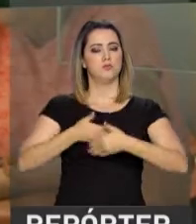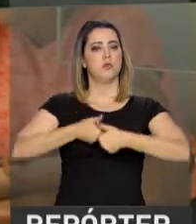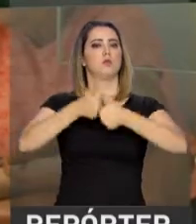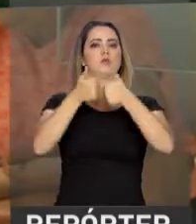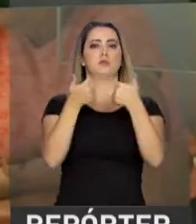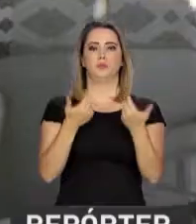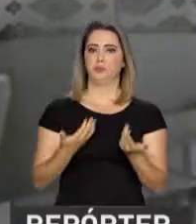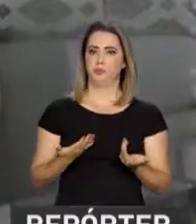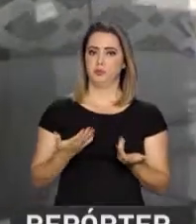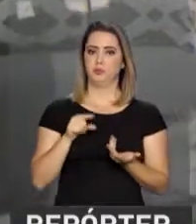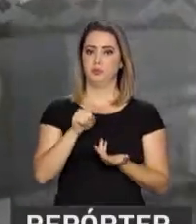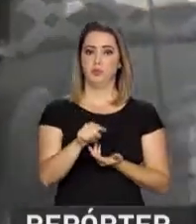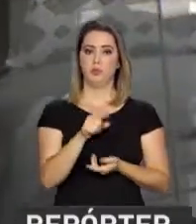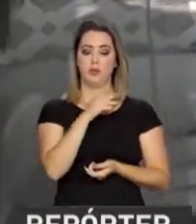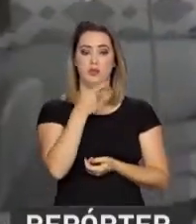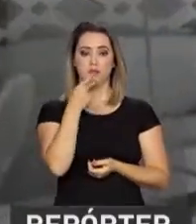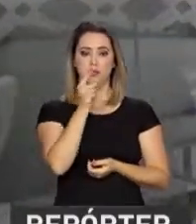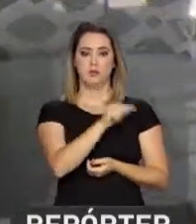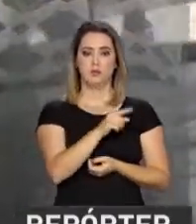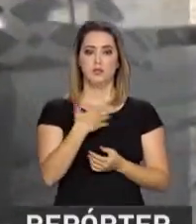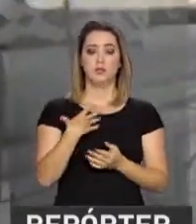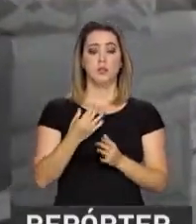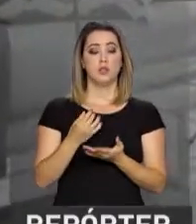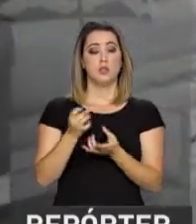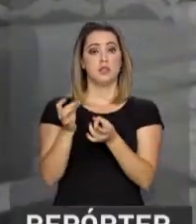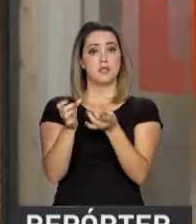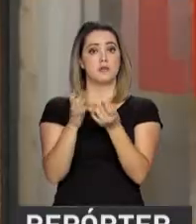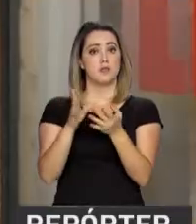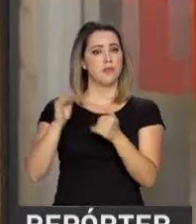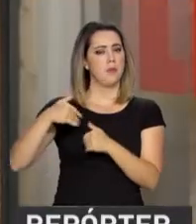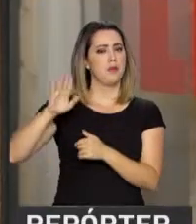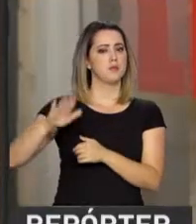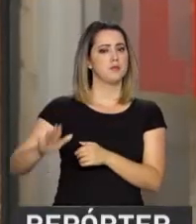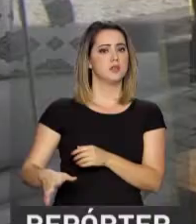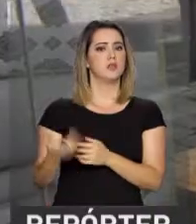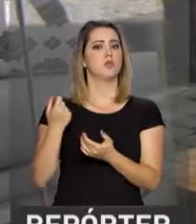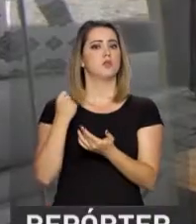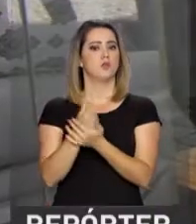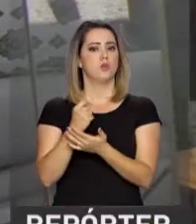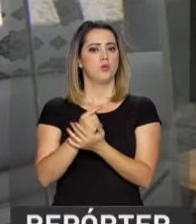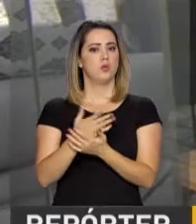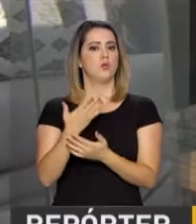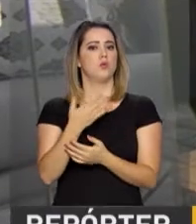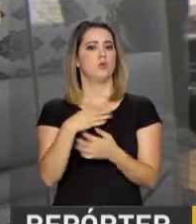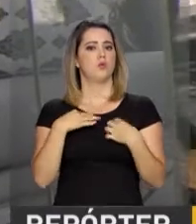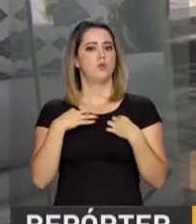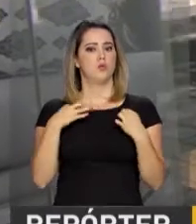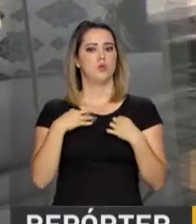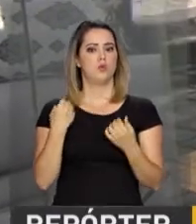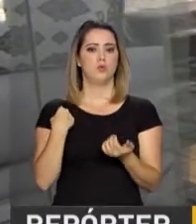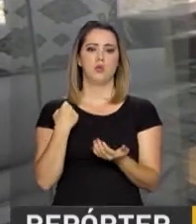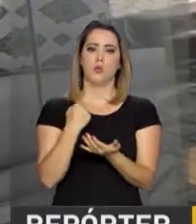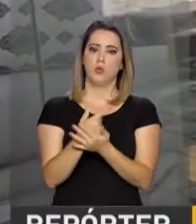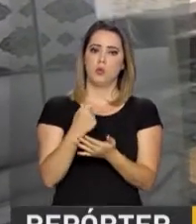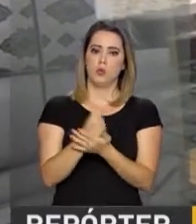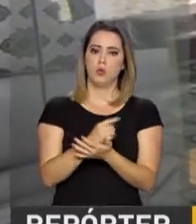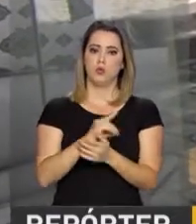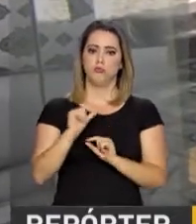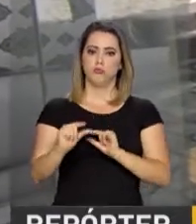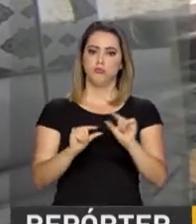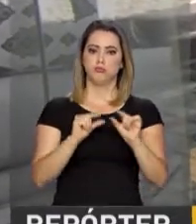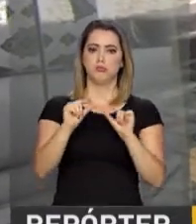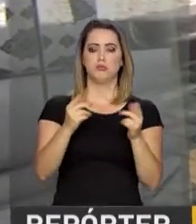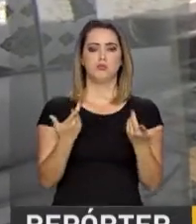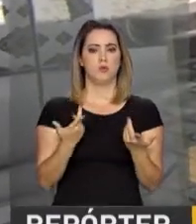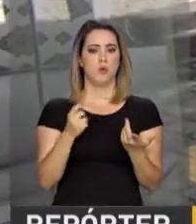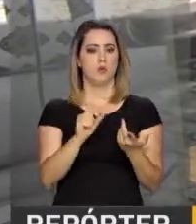ano passado. Já Marcele aproveitou as ofertas para investir no guarda-roupas. Achei baratinho, aí eu comprei pouquinho, né? Não